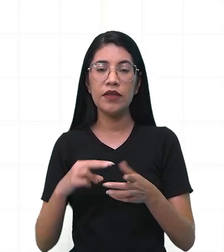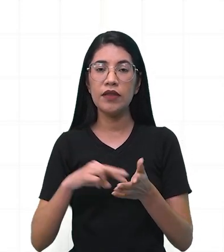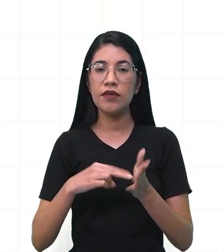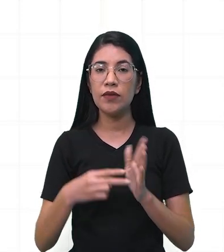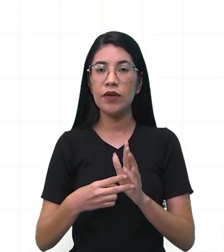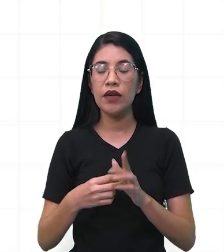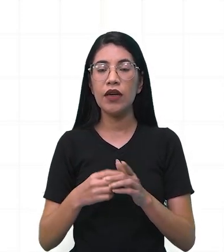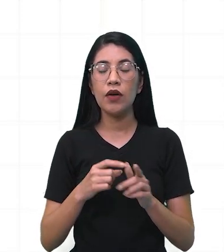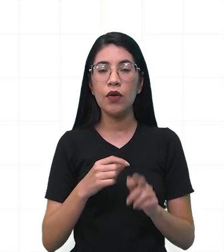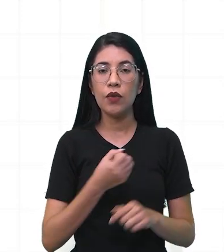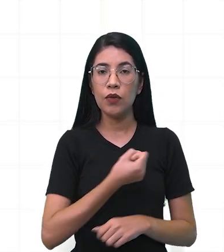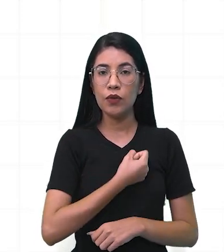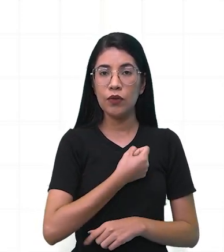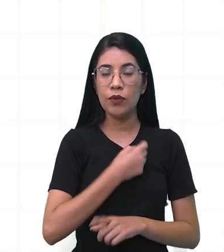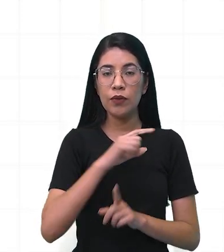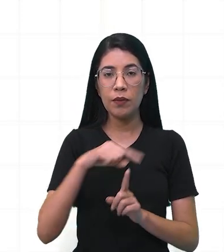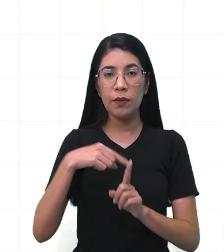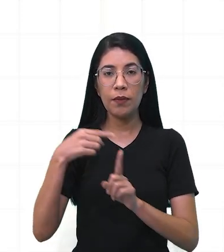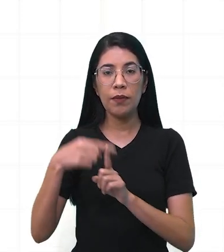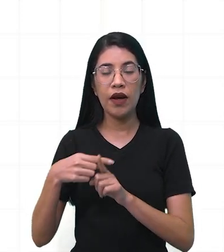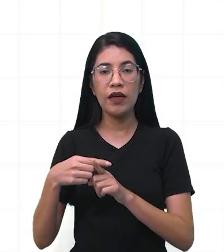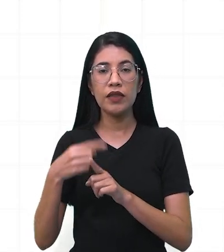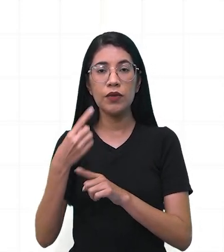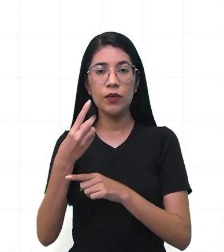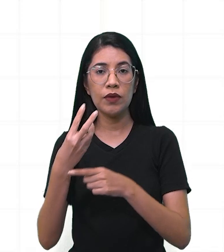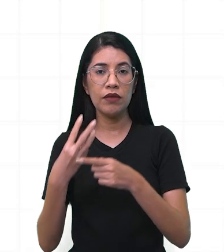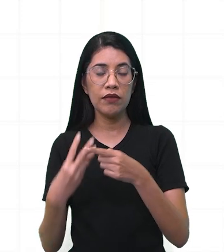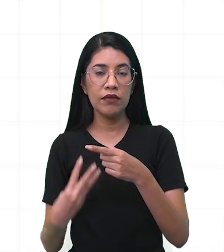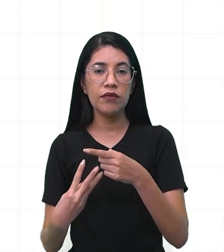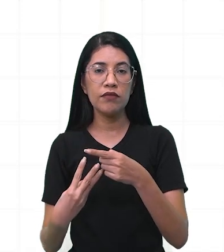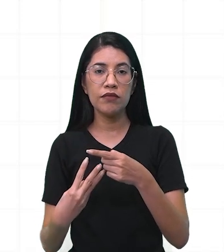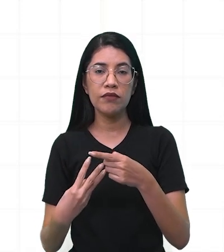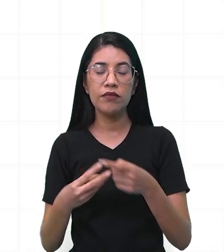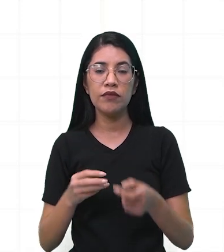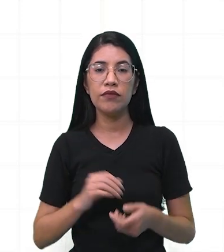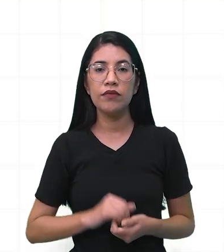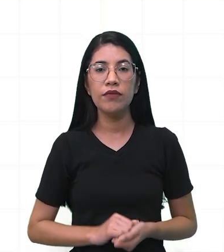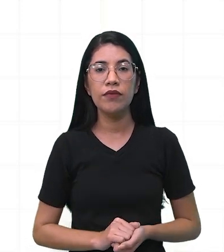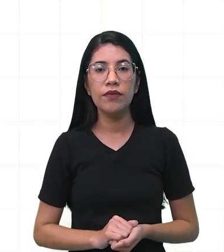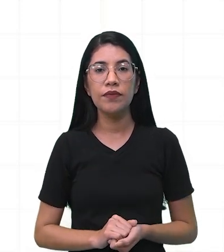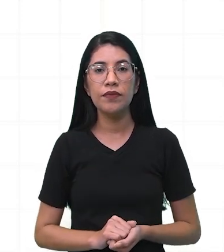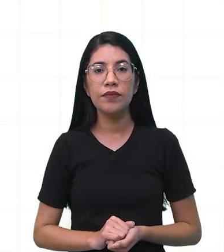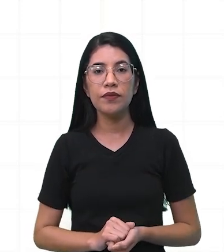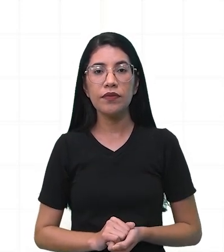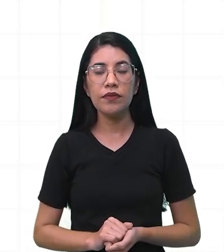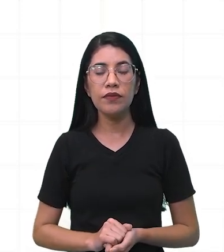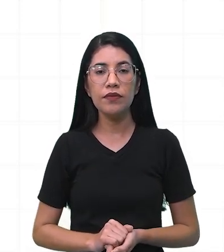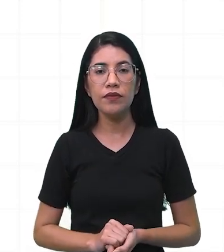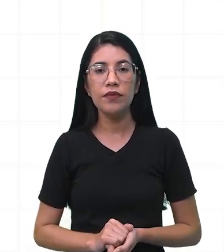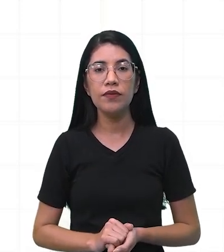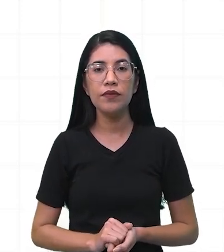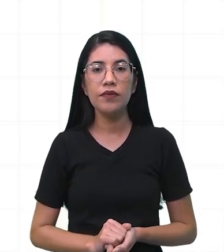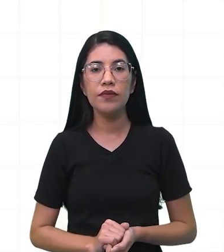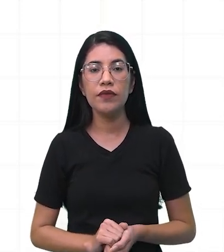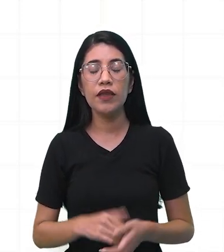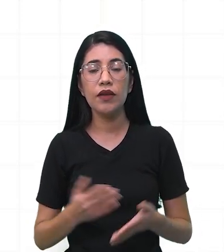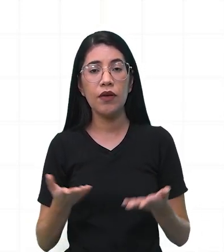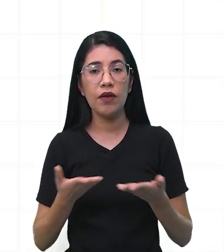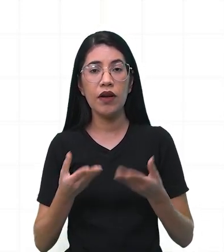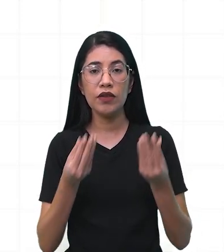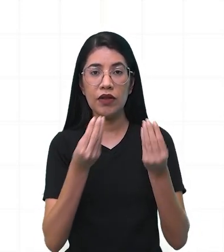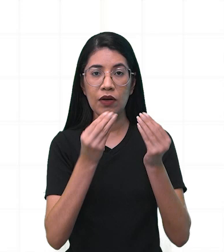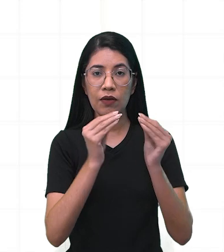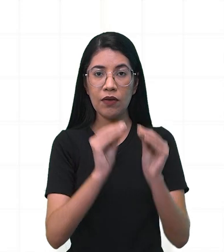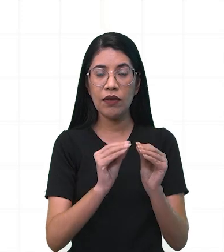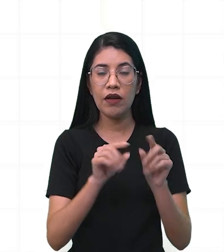parte dele. Tá ok? Um número mais a sua terça parte. Tá certo? Então, nós vamos escrever